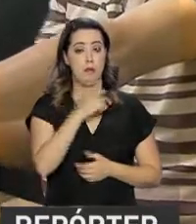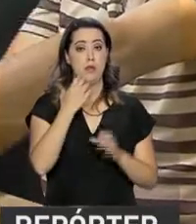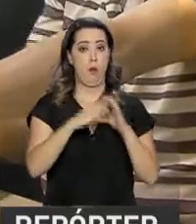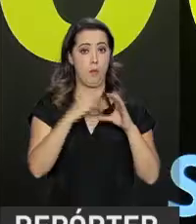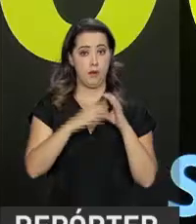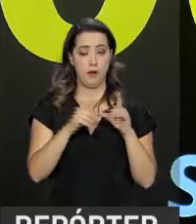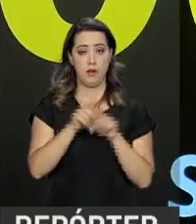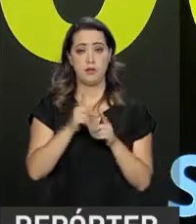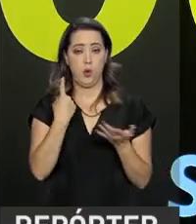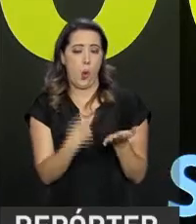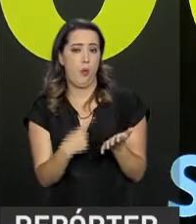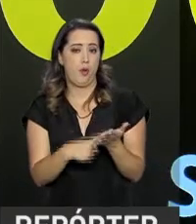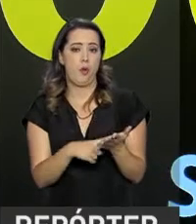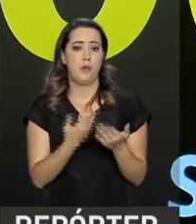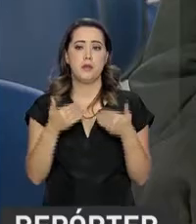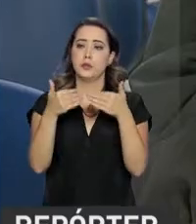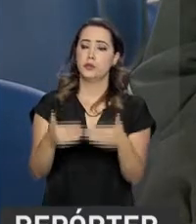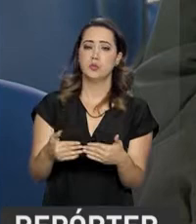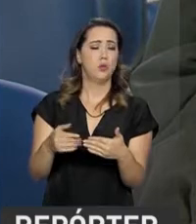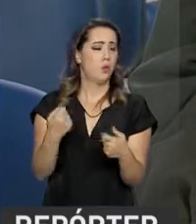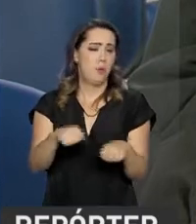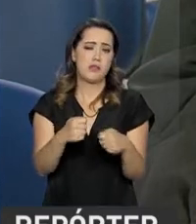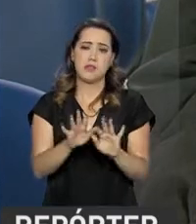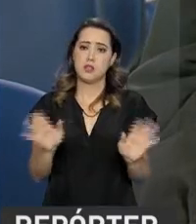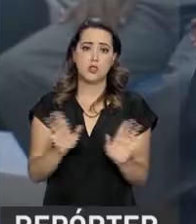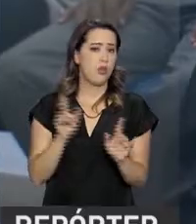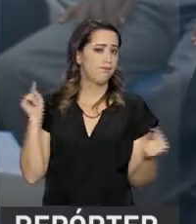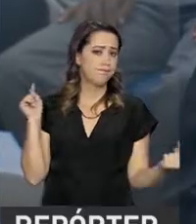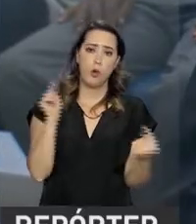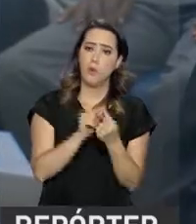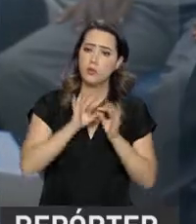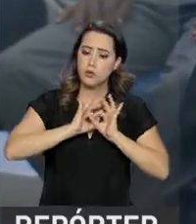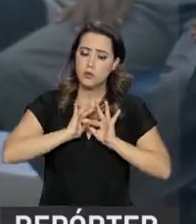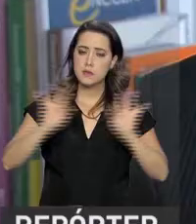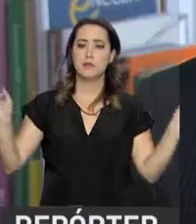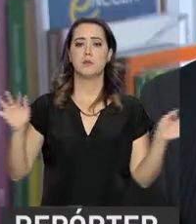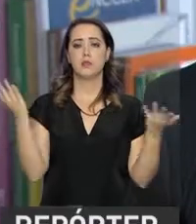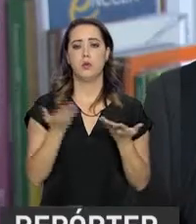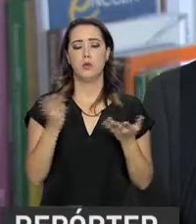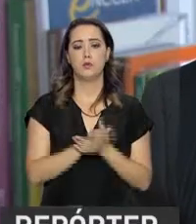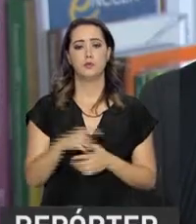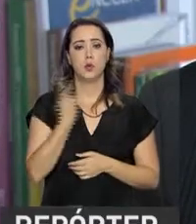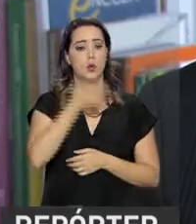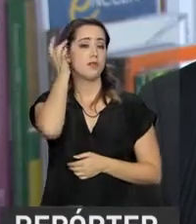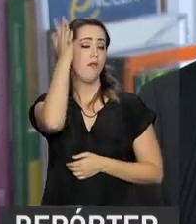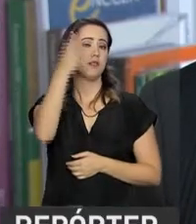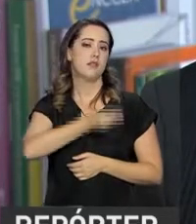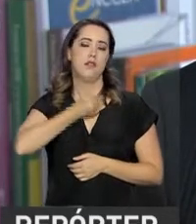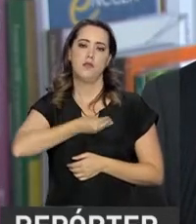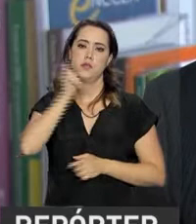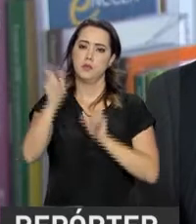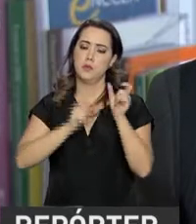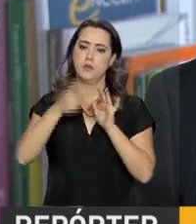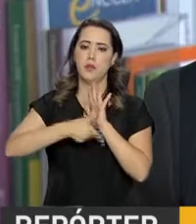em vez de agendar o atendimento presencial, a pessoa já faz direto o pedido do benefício. Nós estamos facilitando a vida da pessoa,